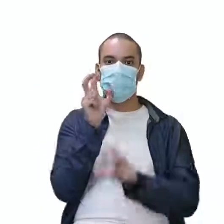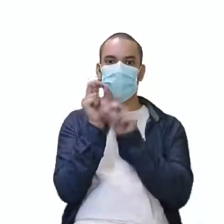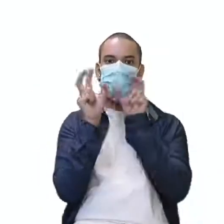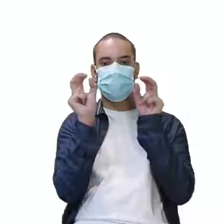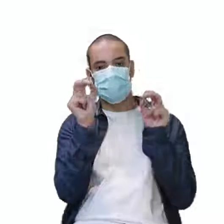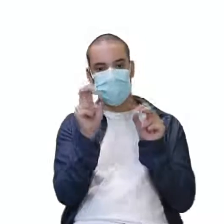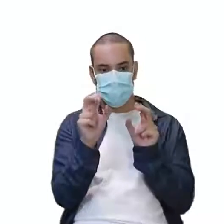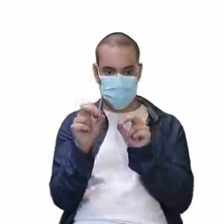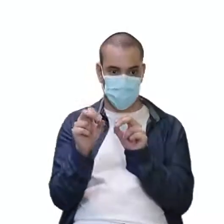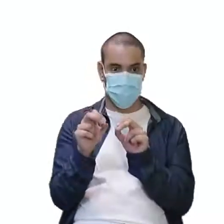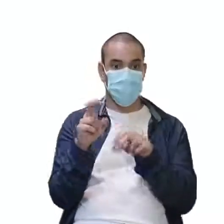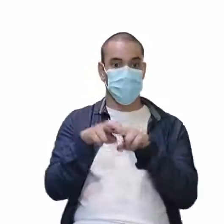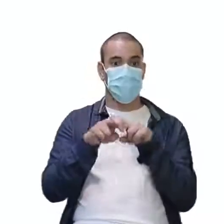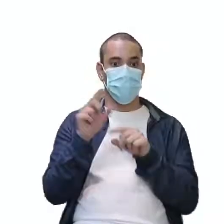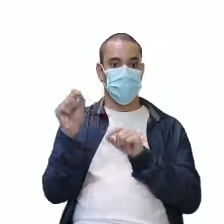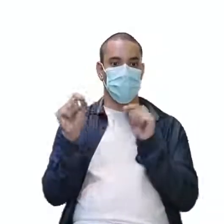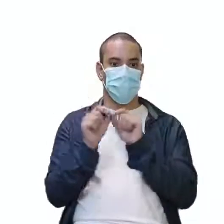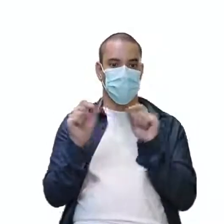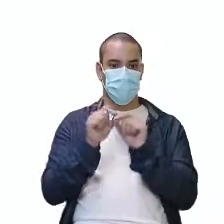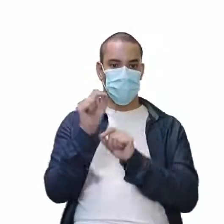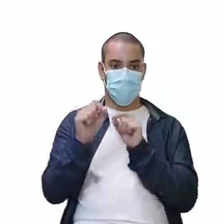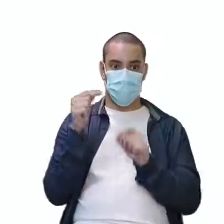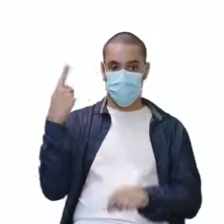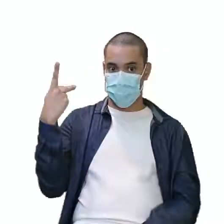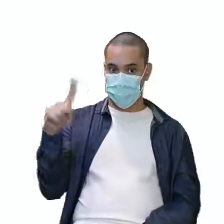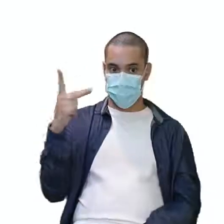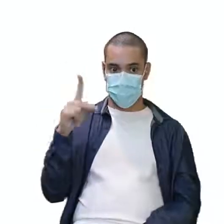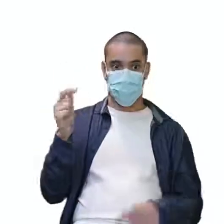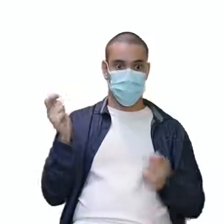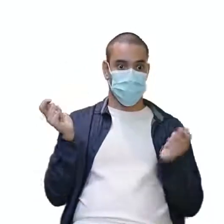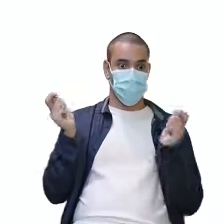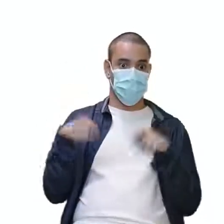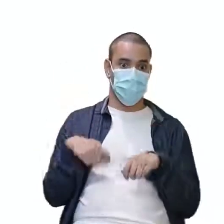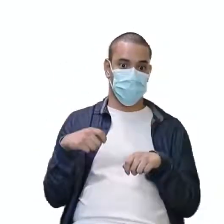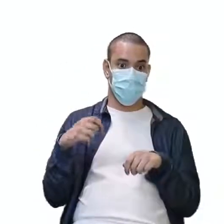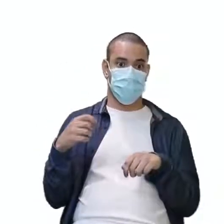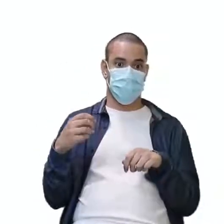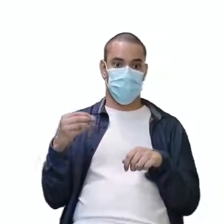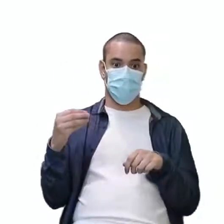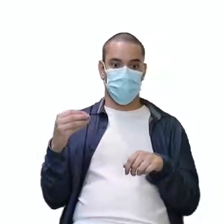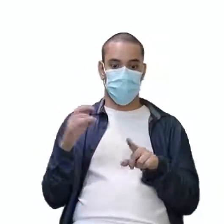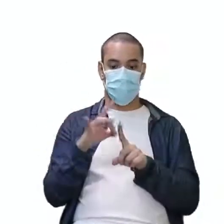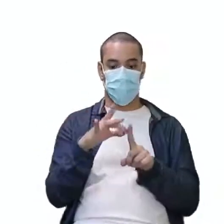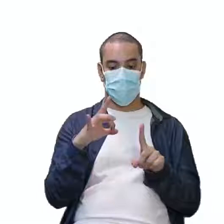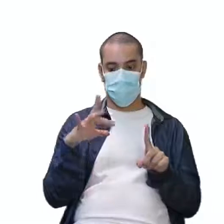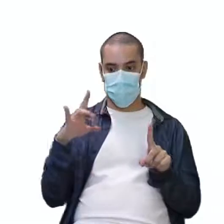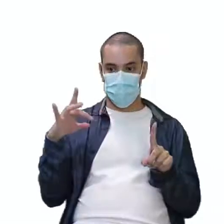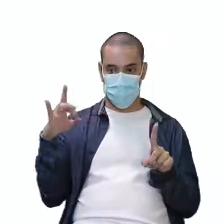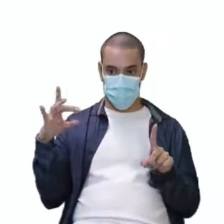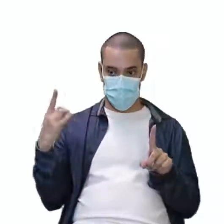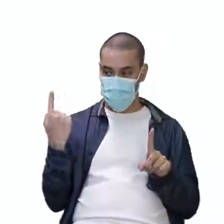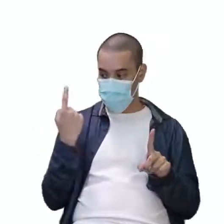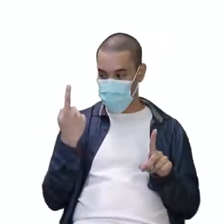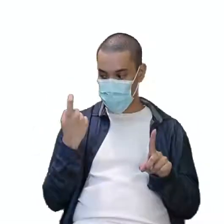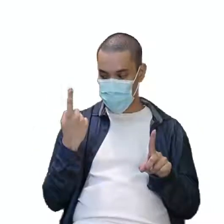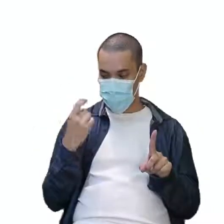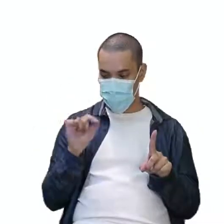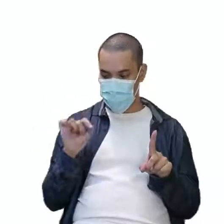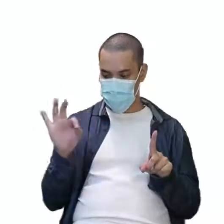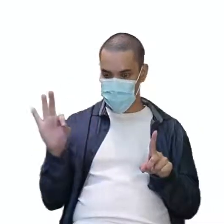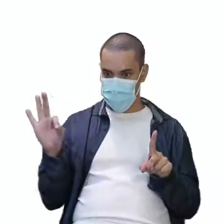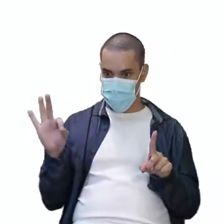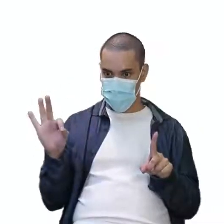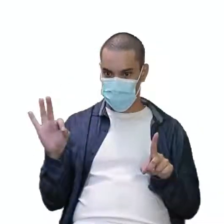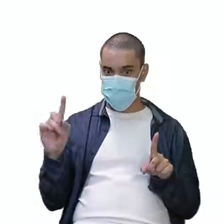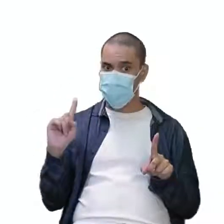interdependência faz com que um indivíduo desses possa se aventurar, né? Se distanciar daquele grupo,